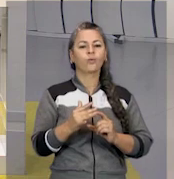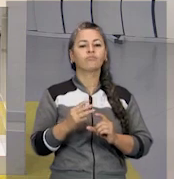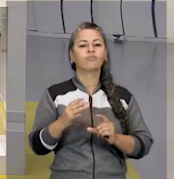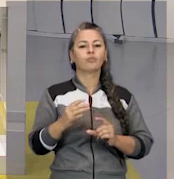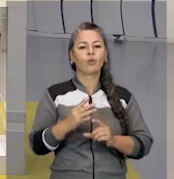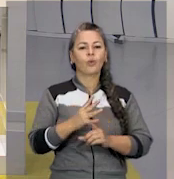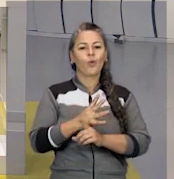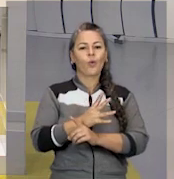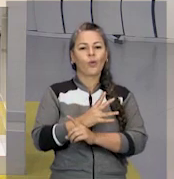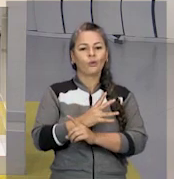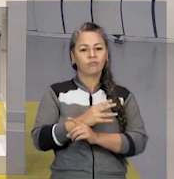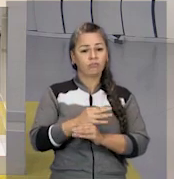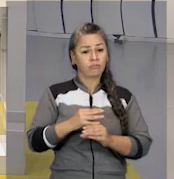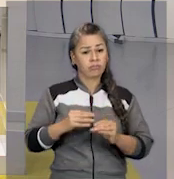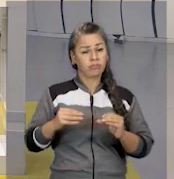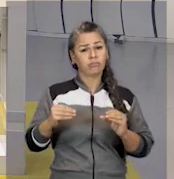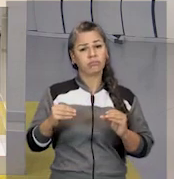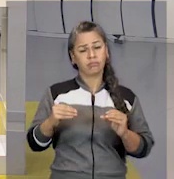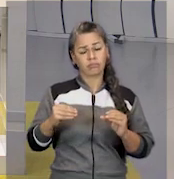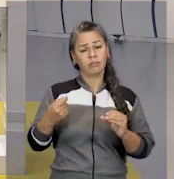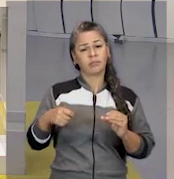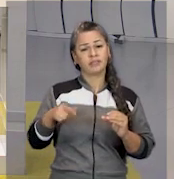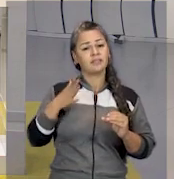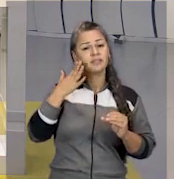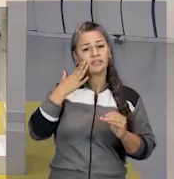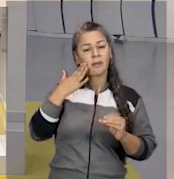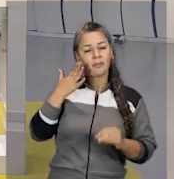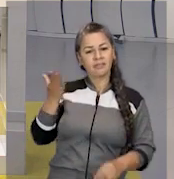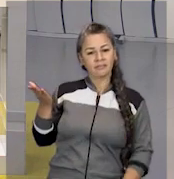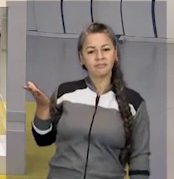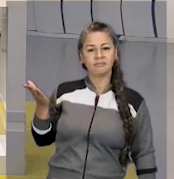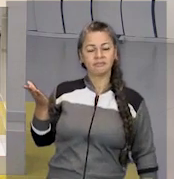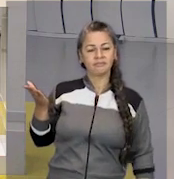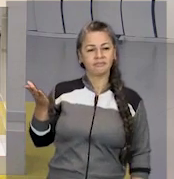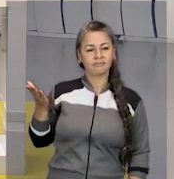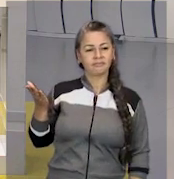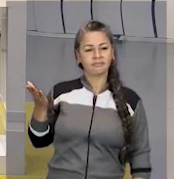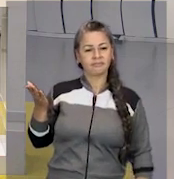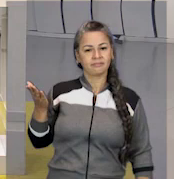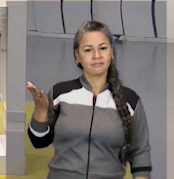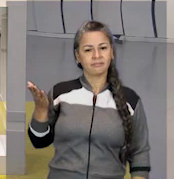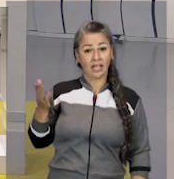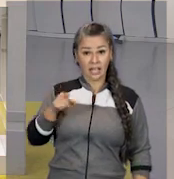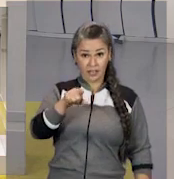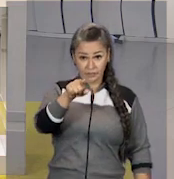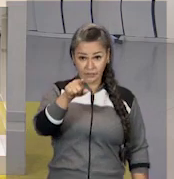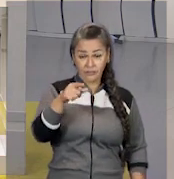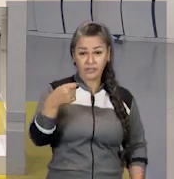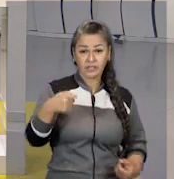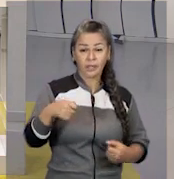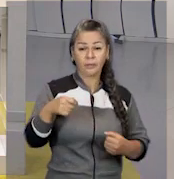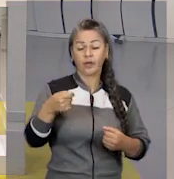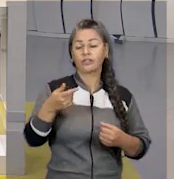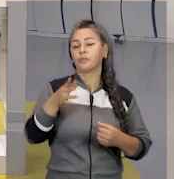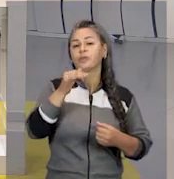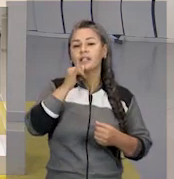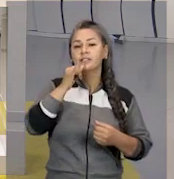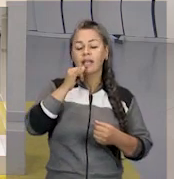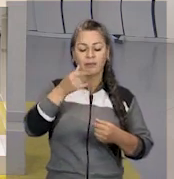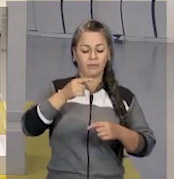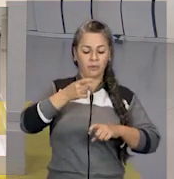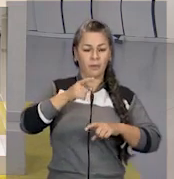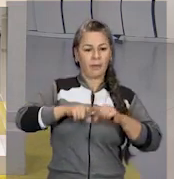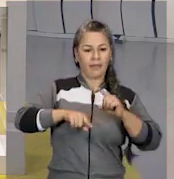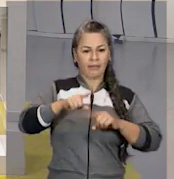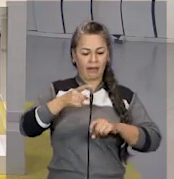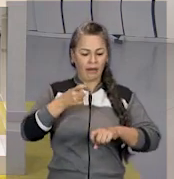cada grau Celsius que ela precisa aquecer ou resfriar, né? E considerando que você pode também colocar substâncias em estados